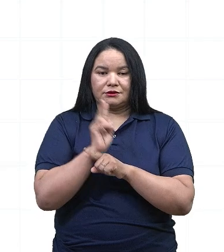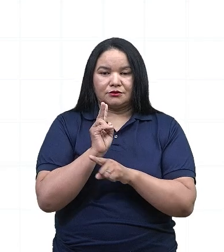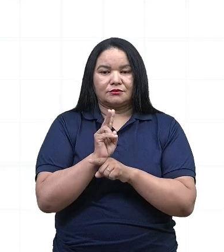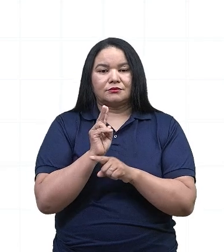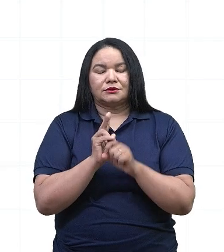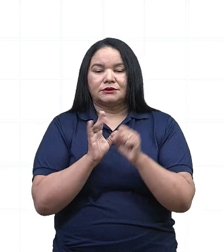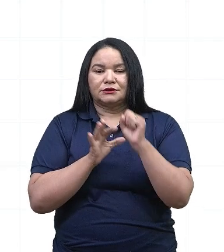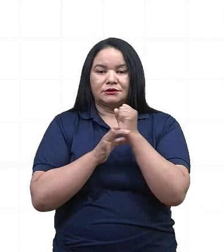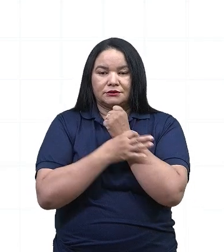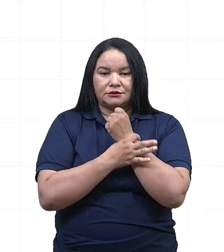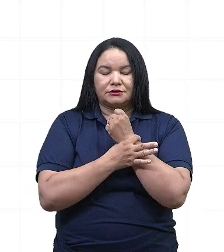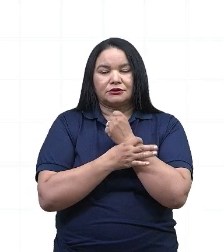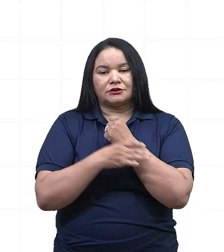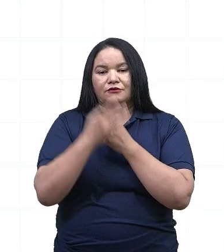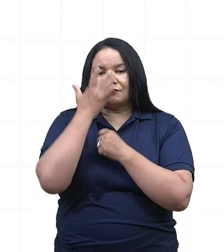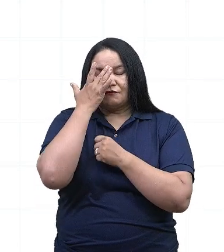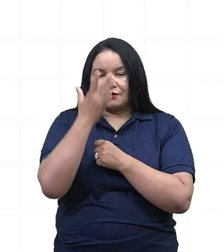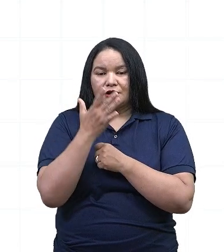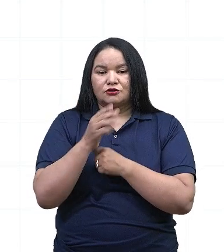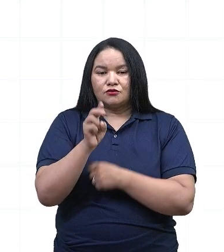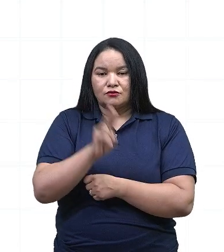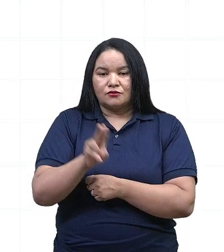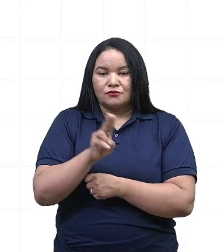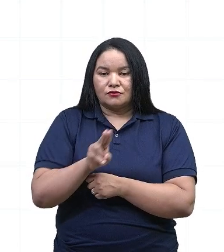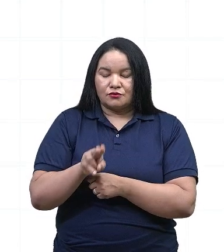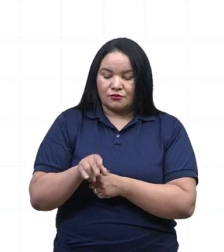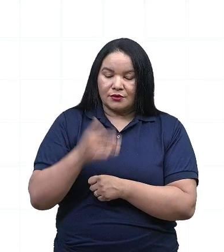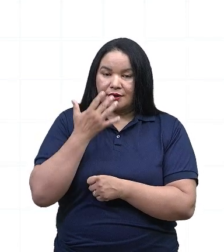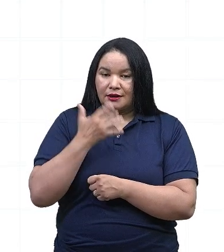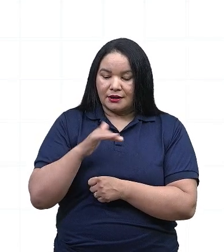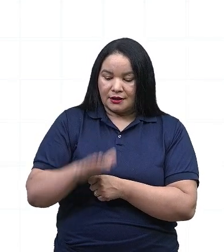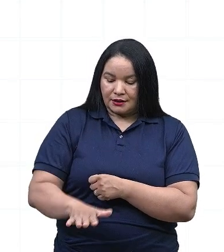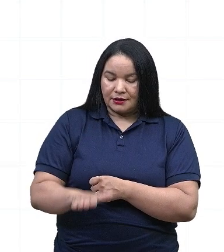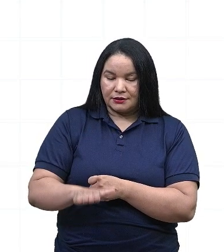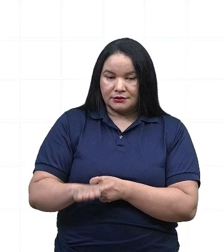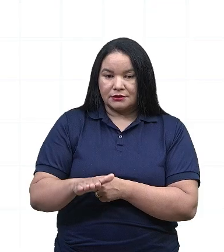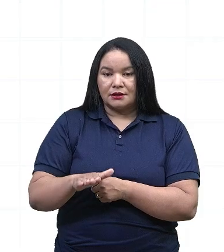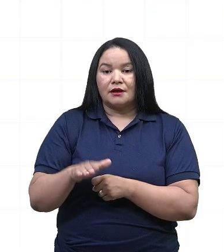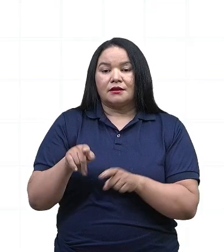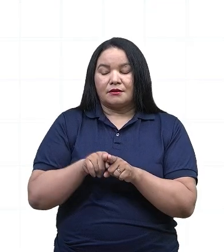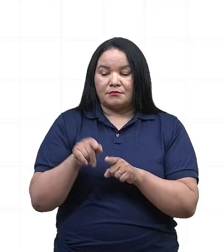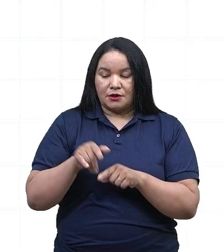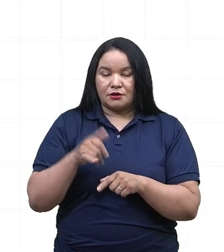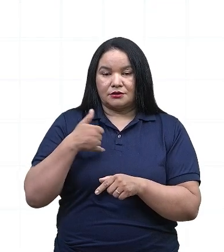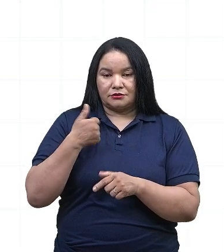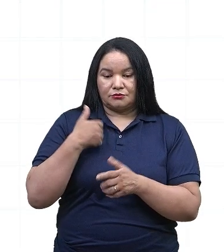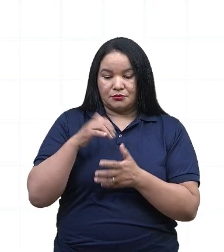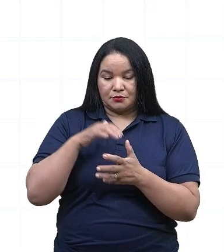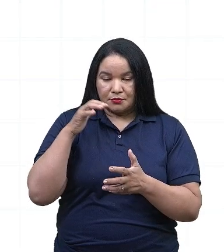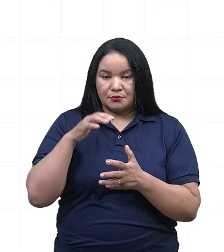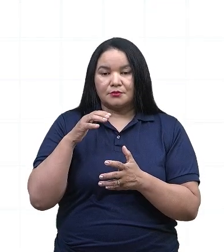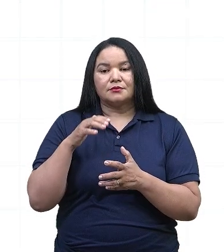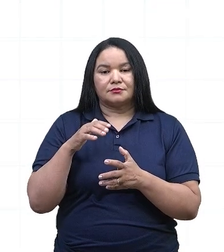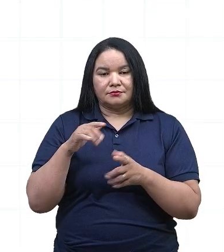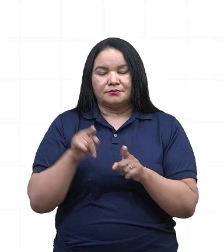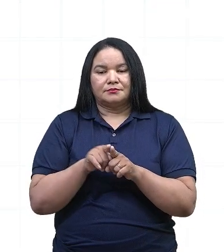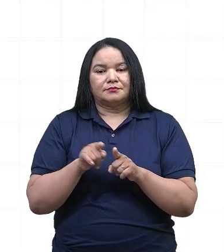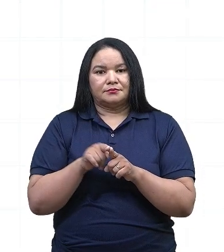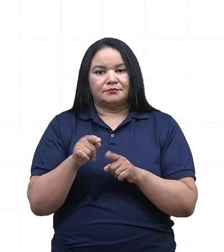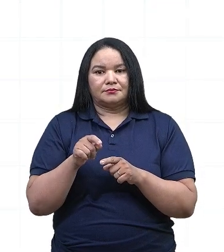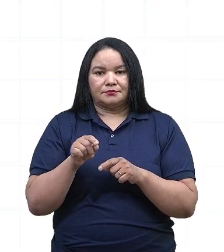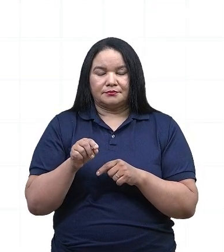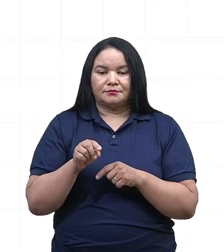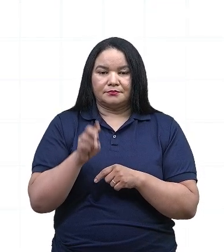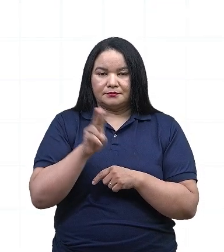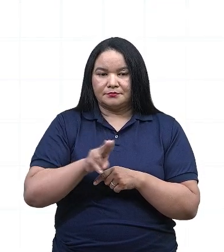facilidade de uso para crianças, adolescentes e adultos também praticarem aí, né? Quem sabe, se não